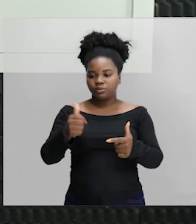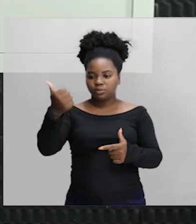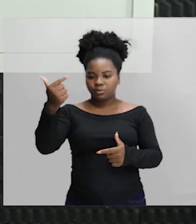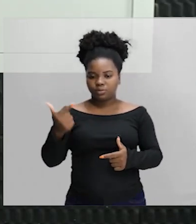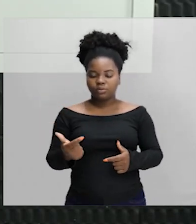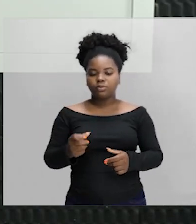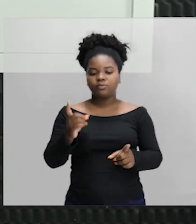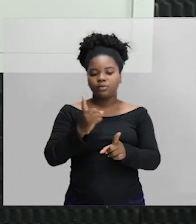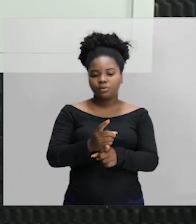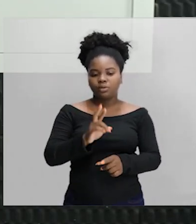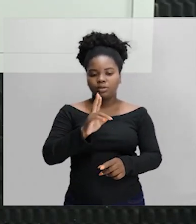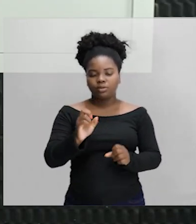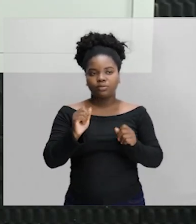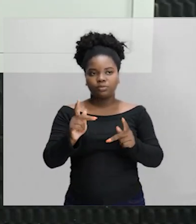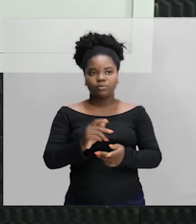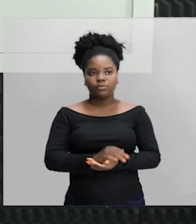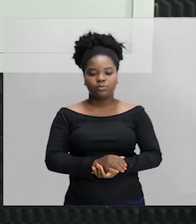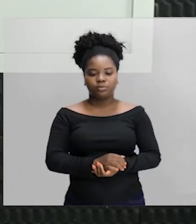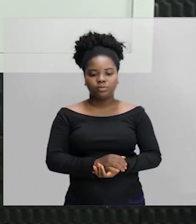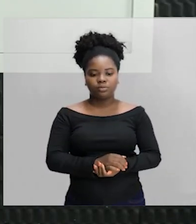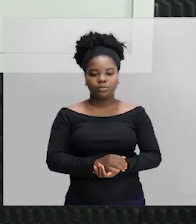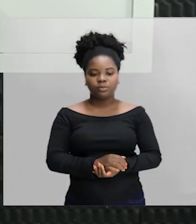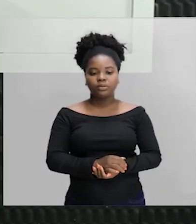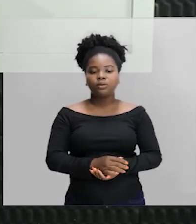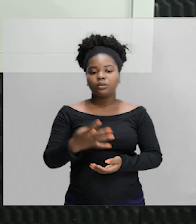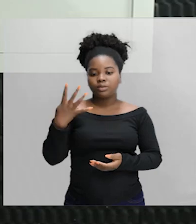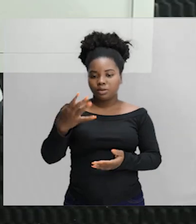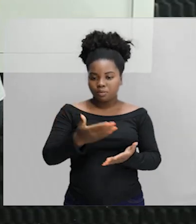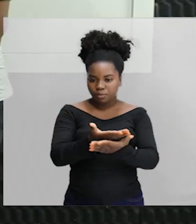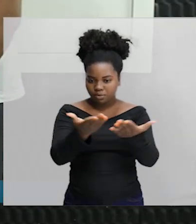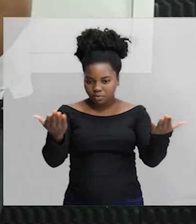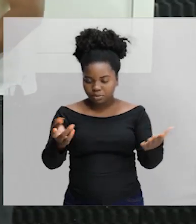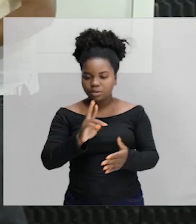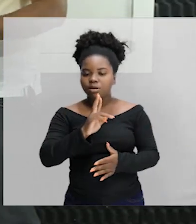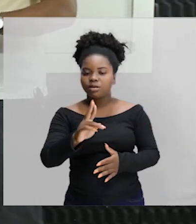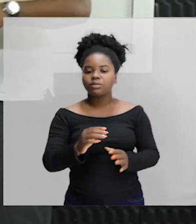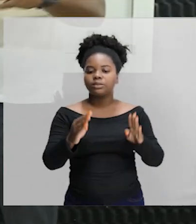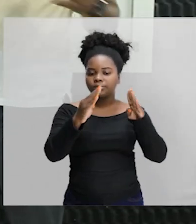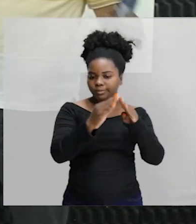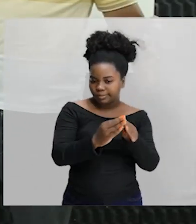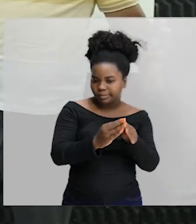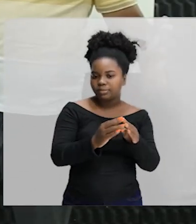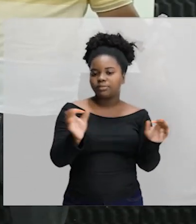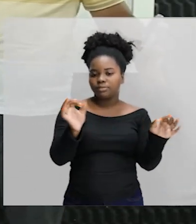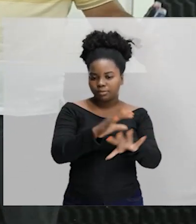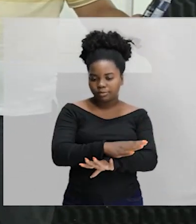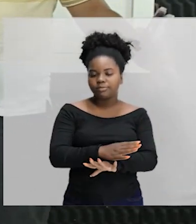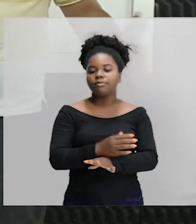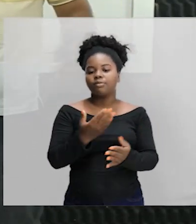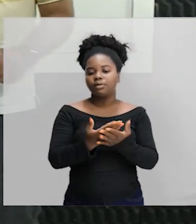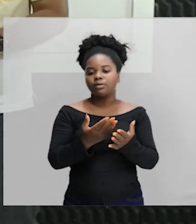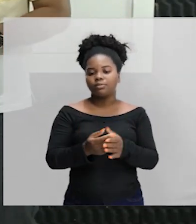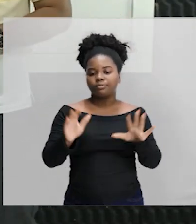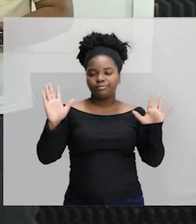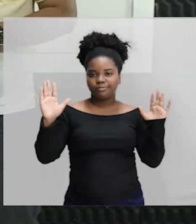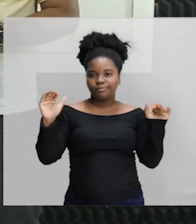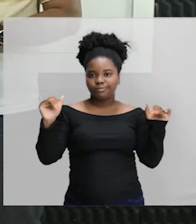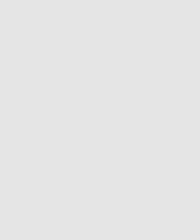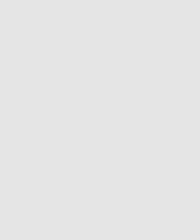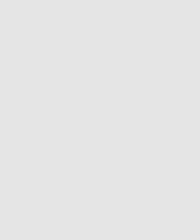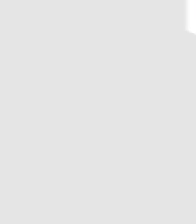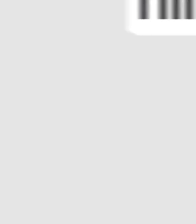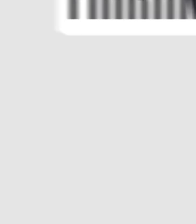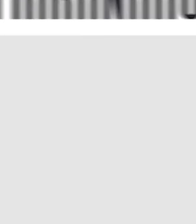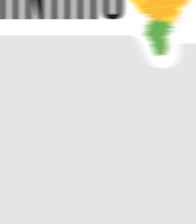2. Você vai chegar à resposta. Tá ok? Então deixa essa quarta questão para que vocês façam em casa. Finalizamos por aqui e até a próxima.